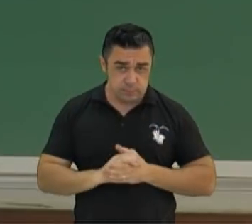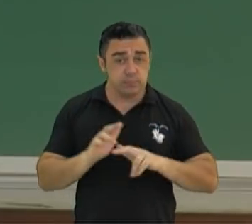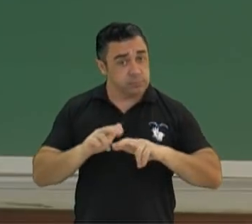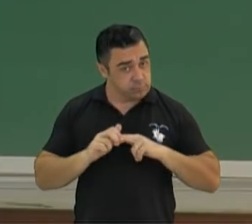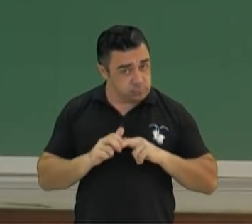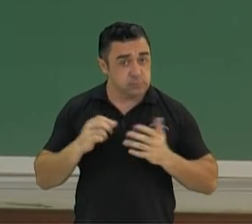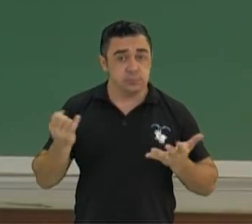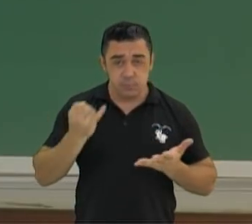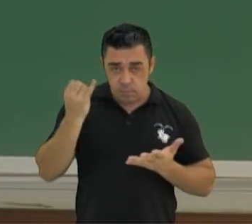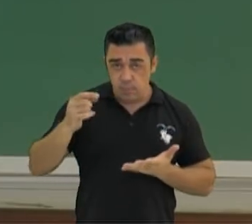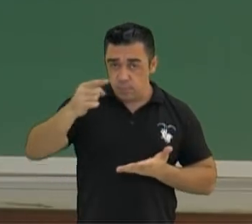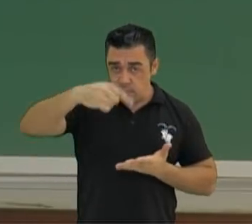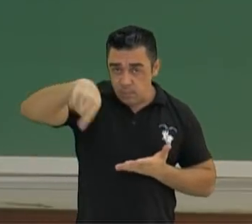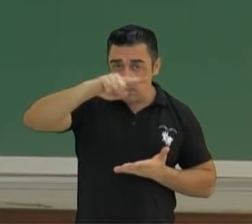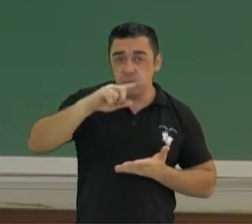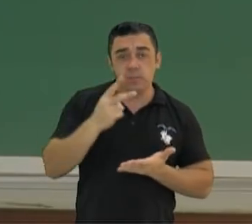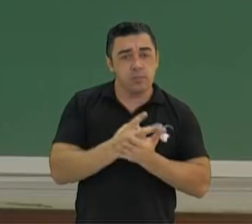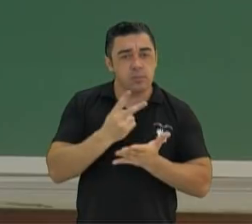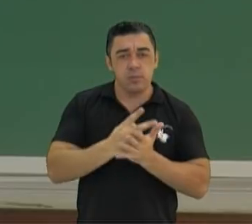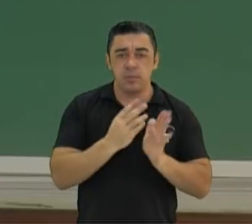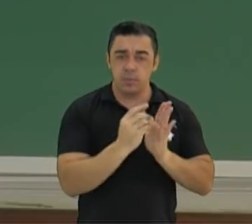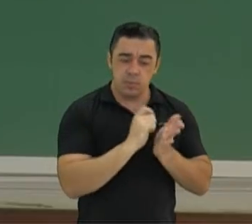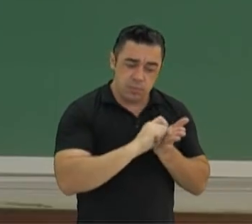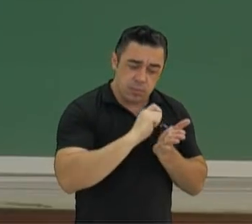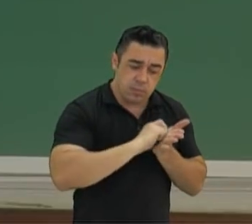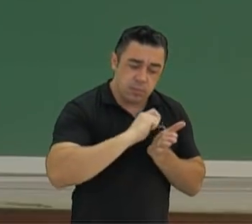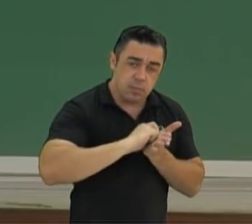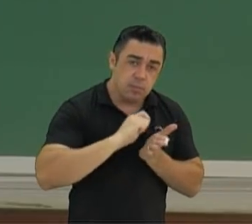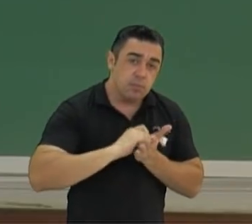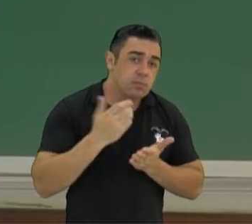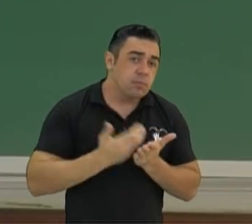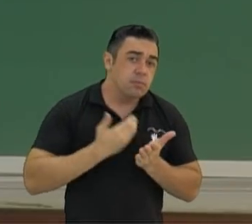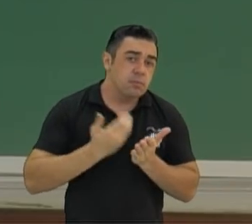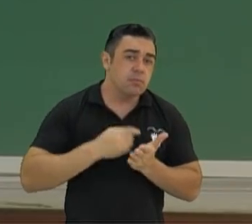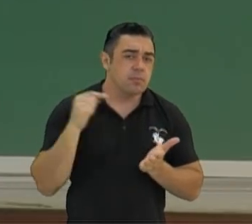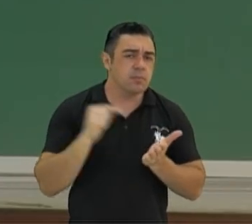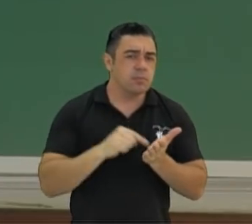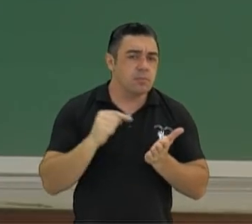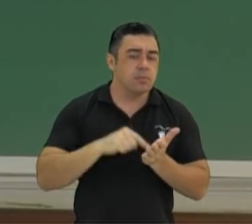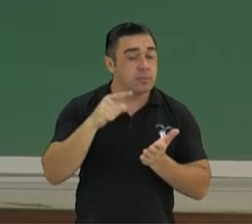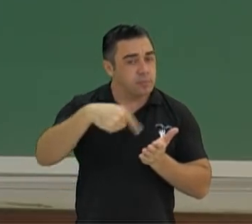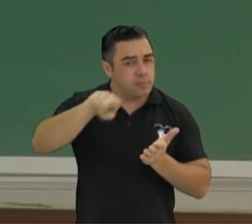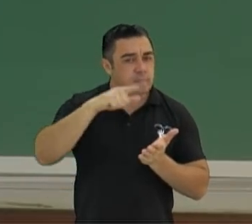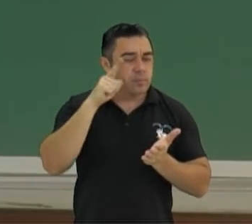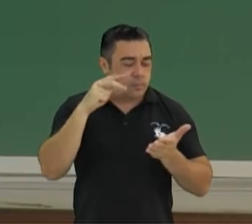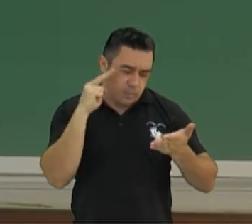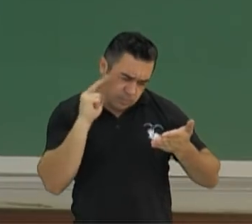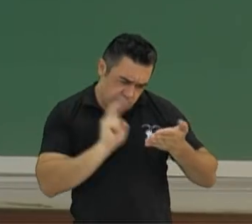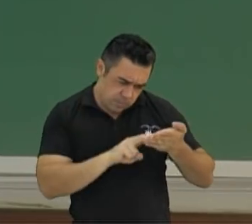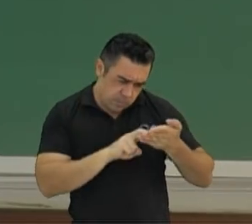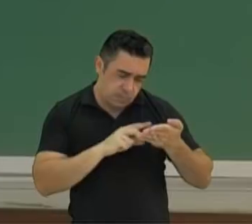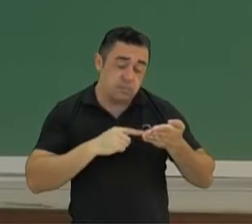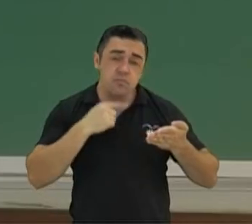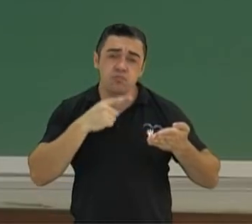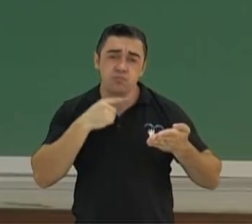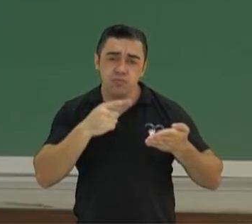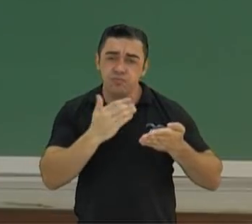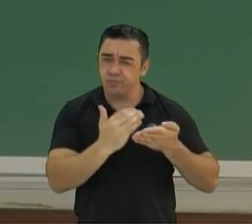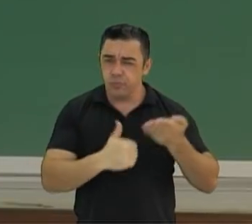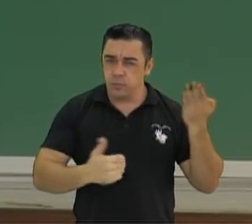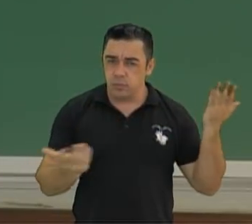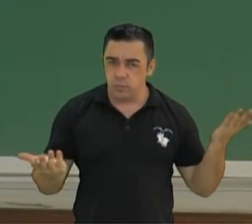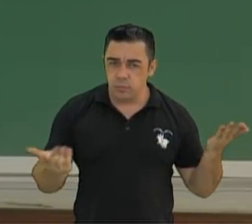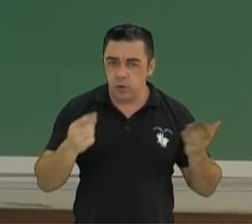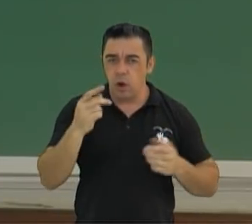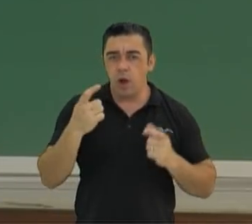que é muito importante vocês sempre anotarem no caderno, porque é no caderno que vocês vão estar conseguindo ver a dúvida e aonde você